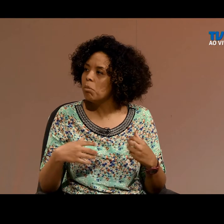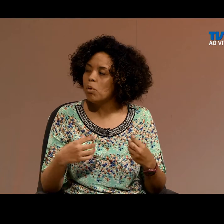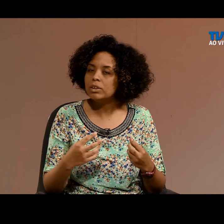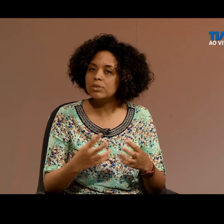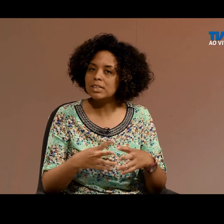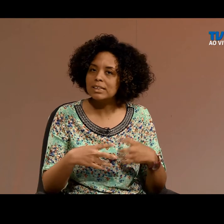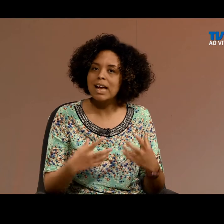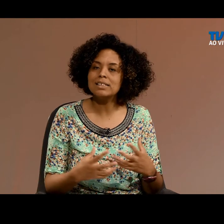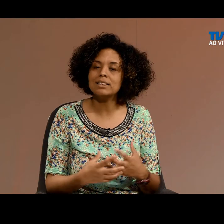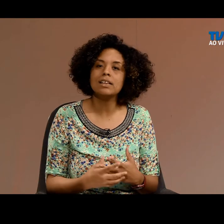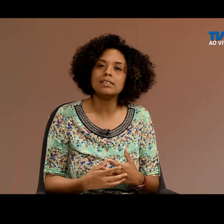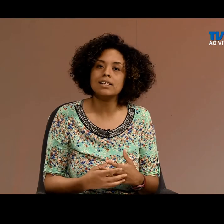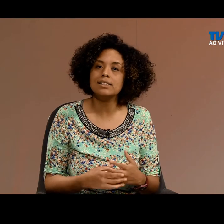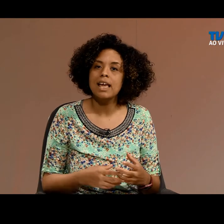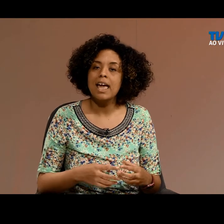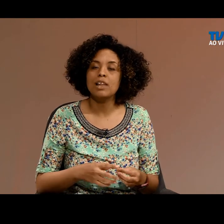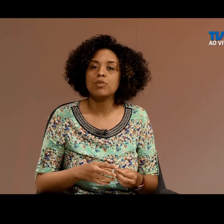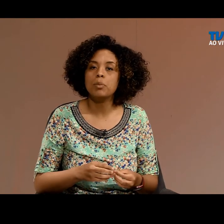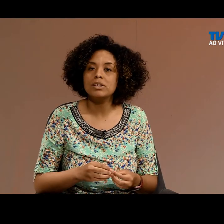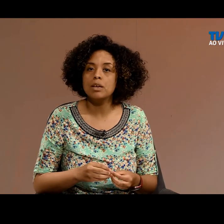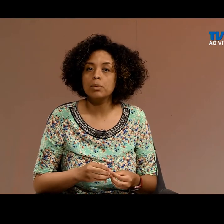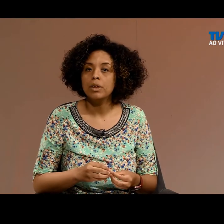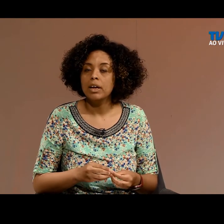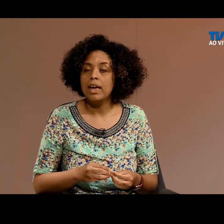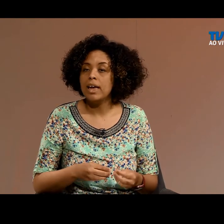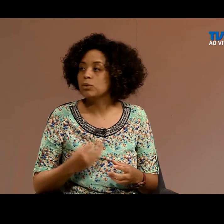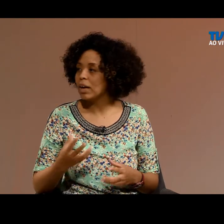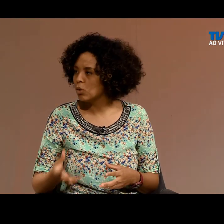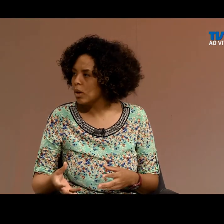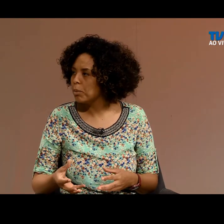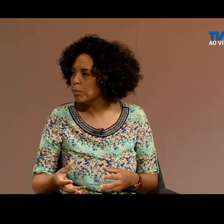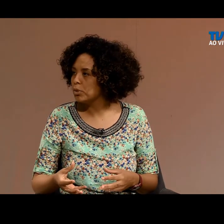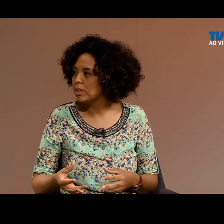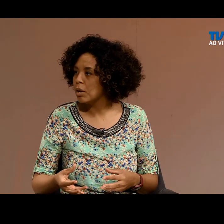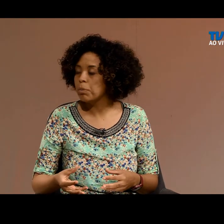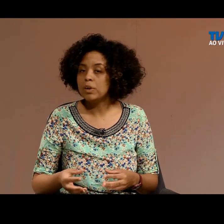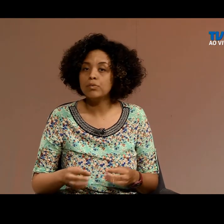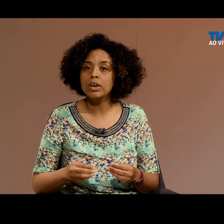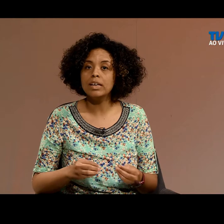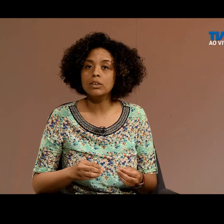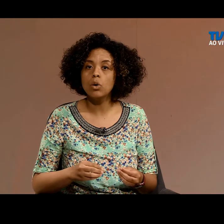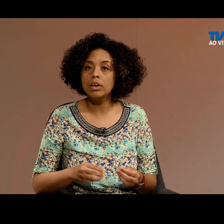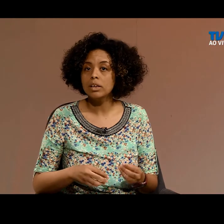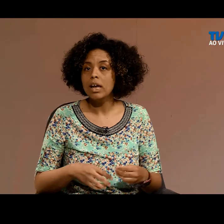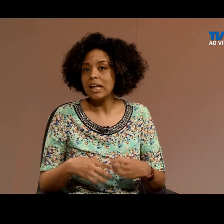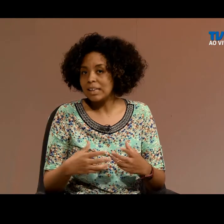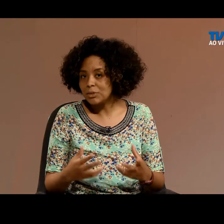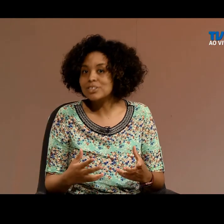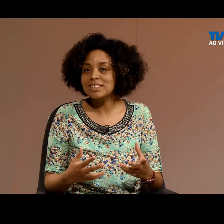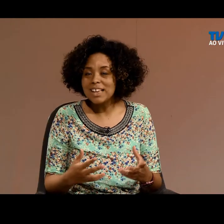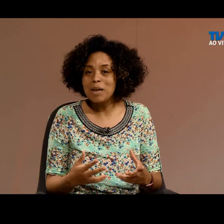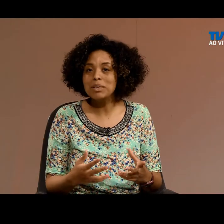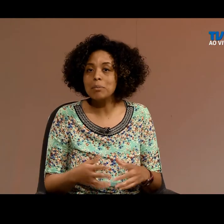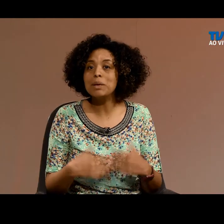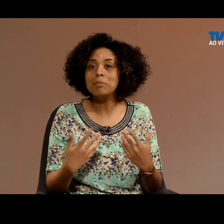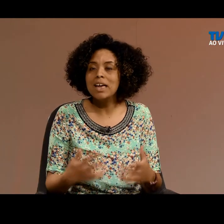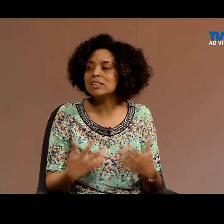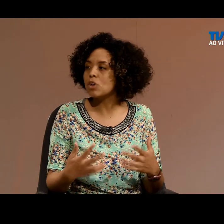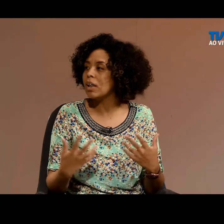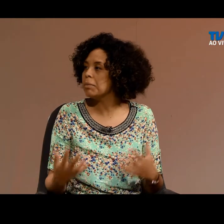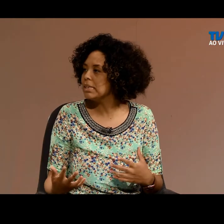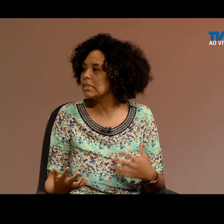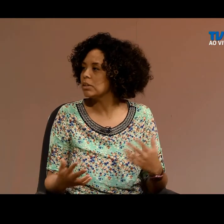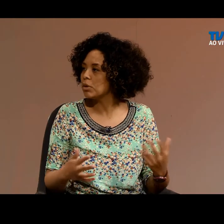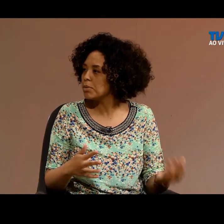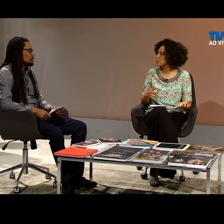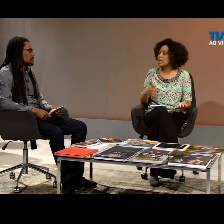tem muitos detalhes interessantes. Ela foi, por exemplo, educadora por muito tempo e foi criadora, até onde se sabe, da primeira